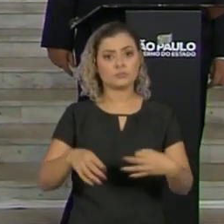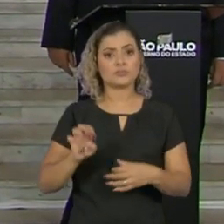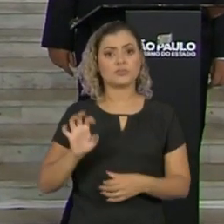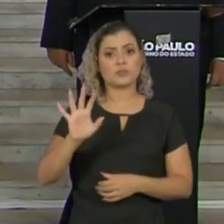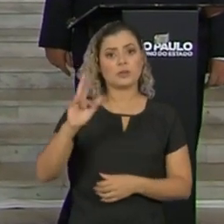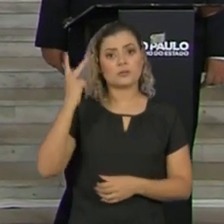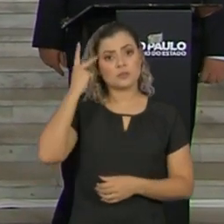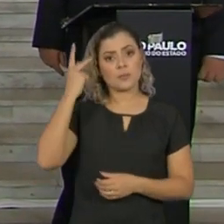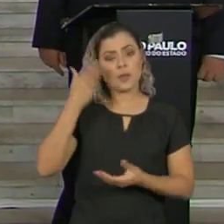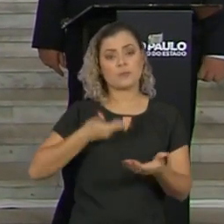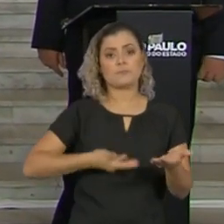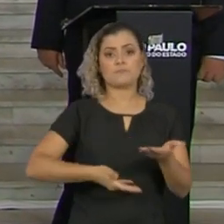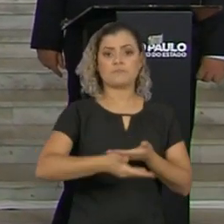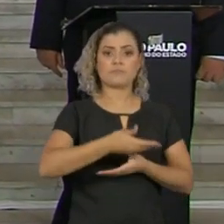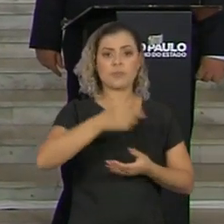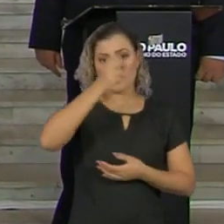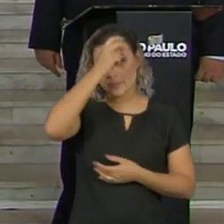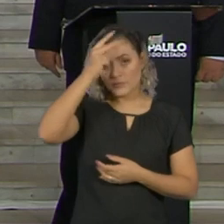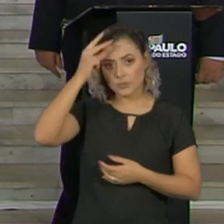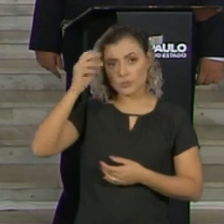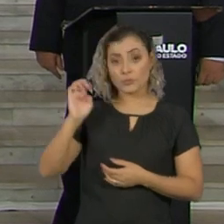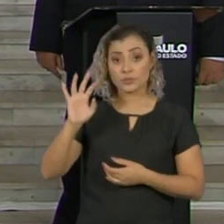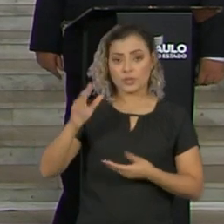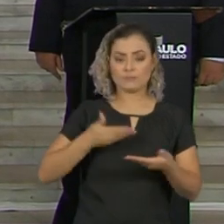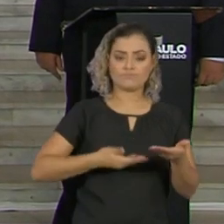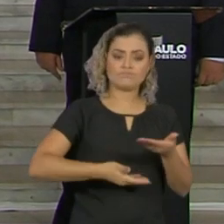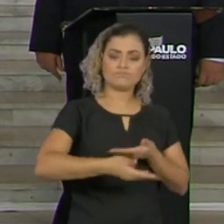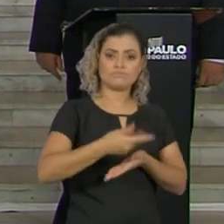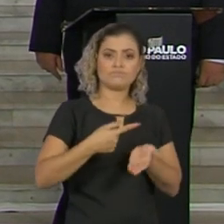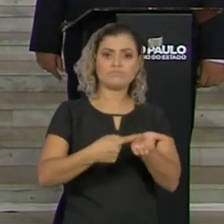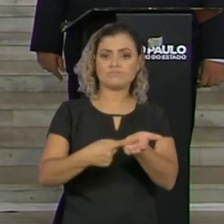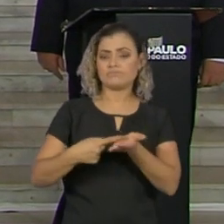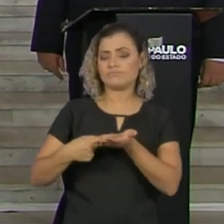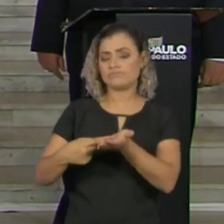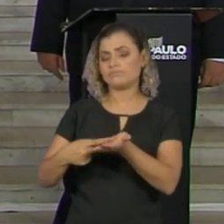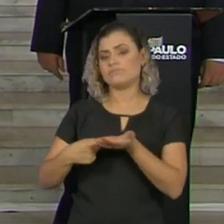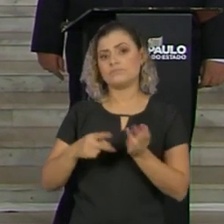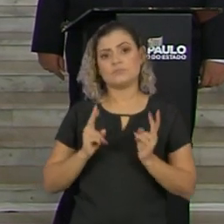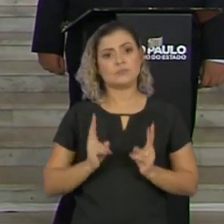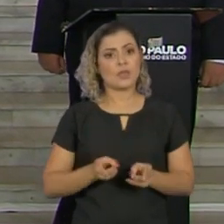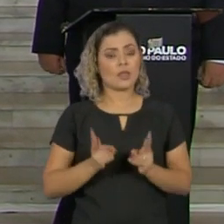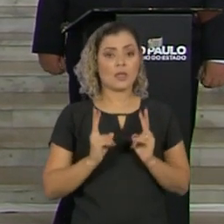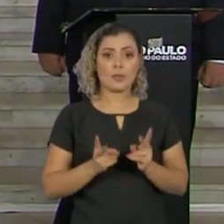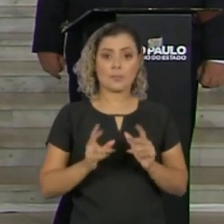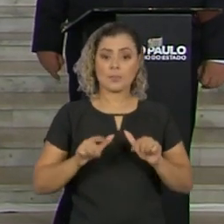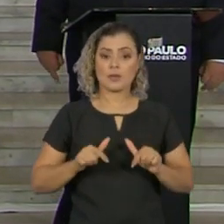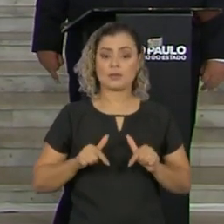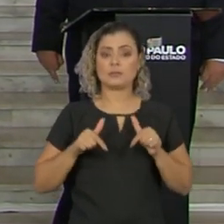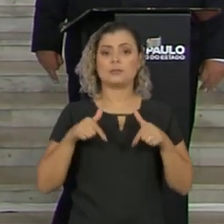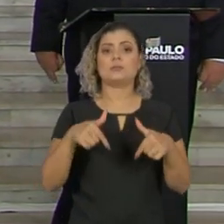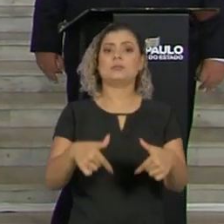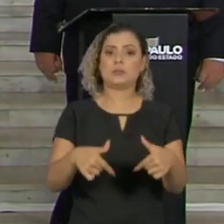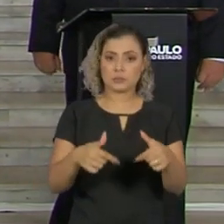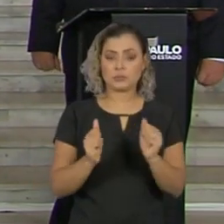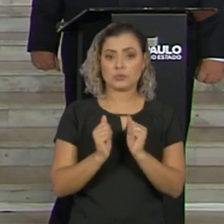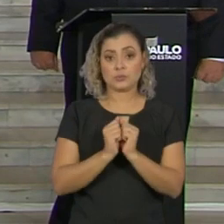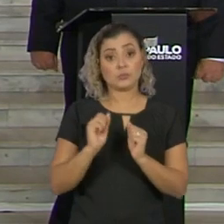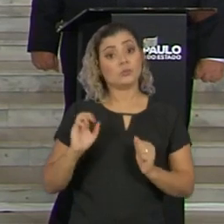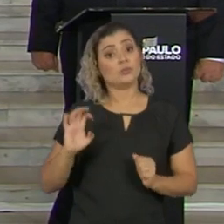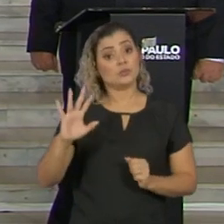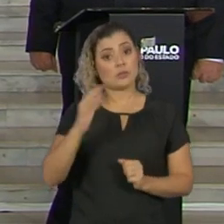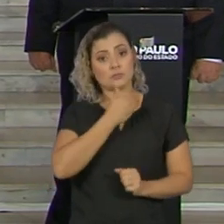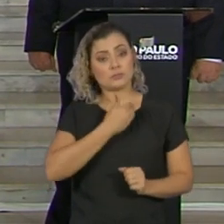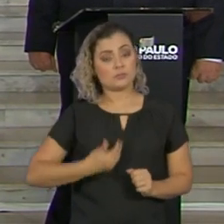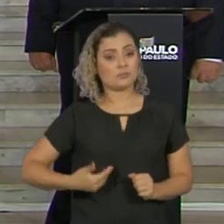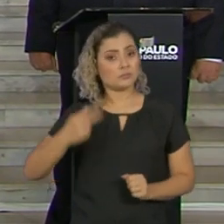são compartilhadas com a prefeitura, e a prefeitura também compartilha as suas ações com o governo do estado de São Paulo, na área